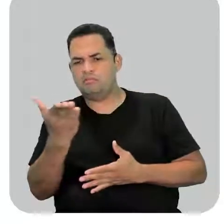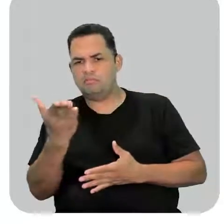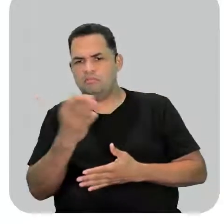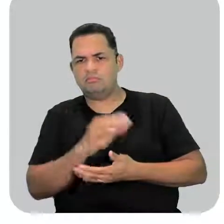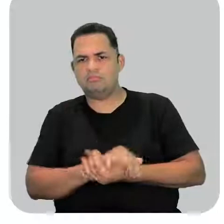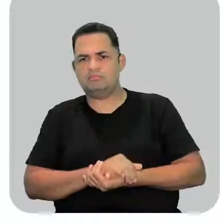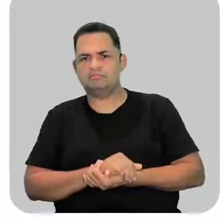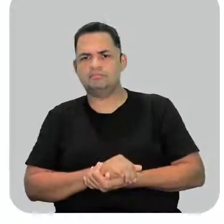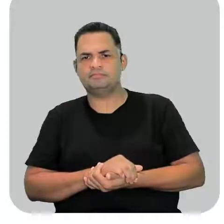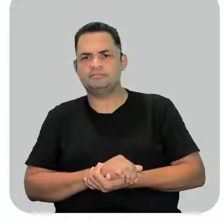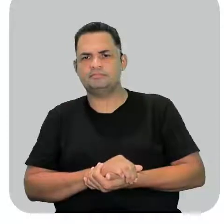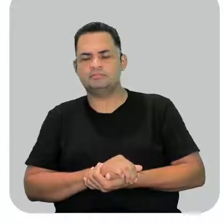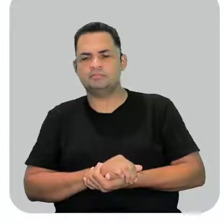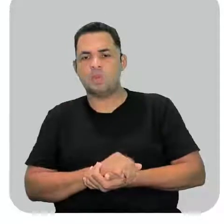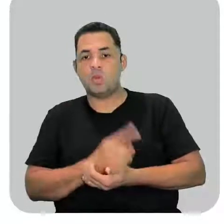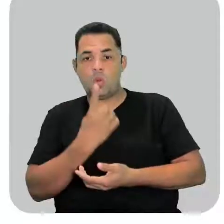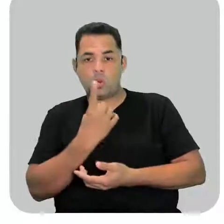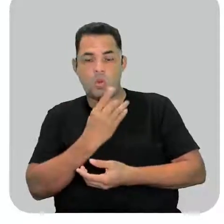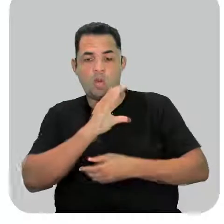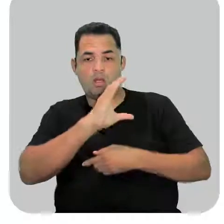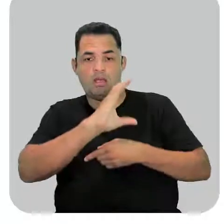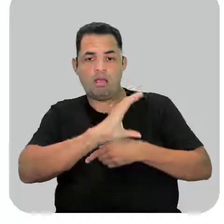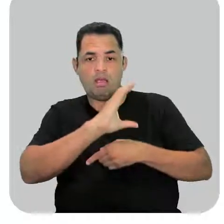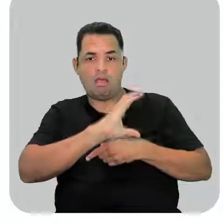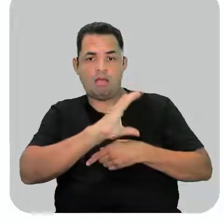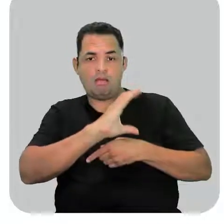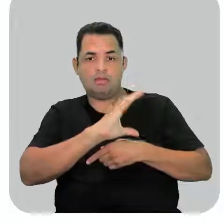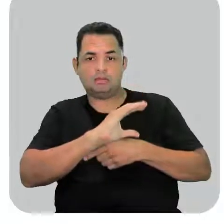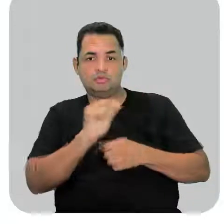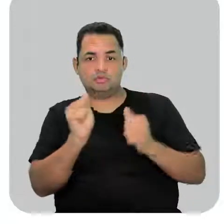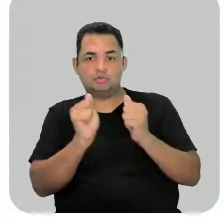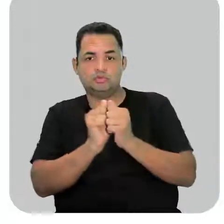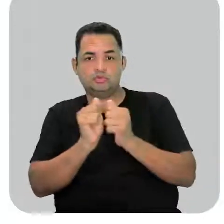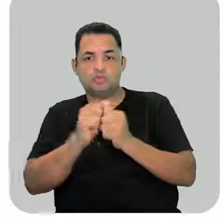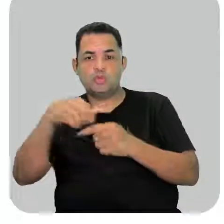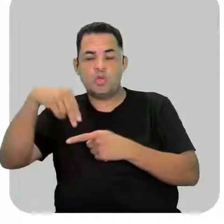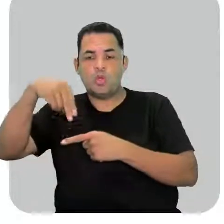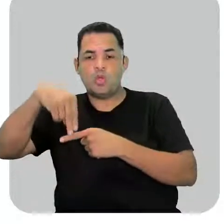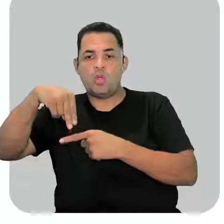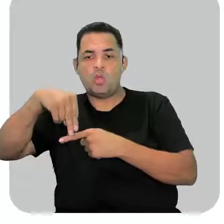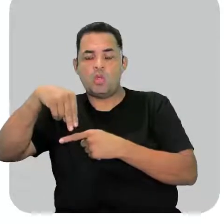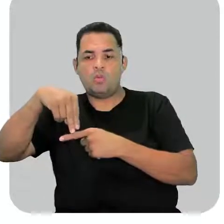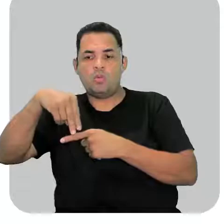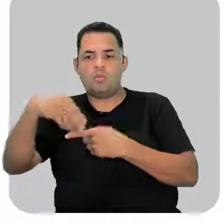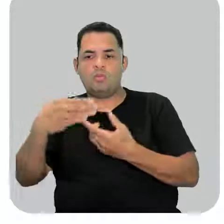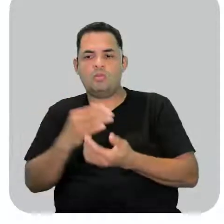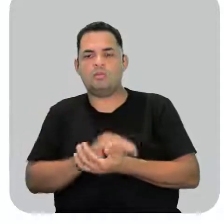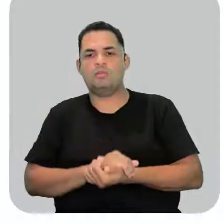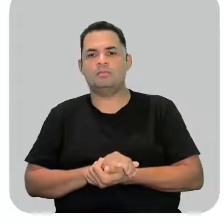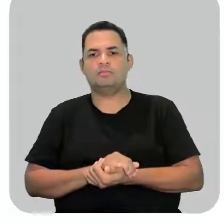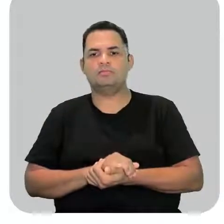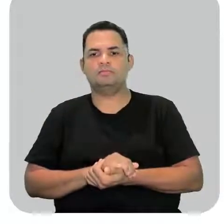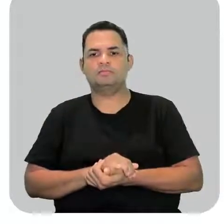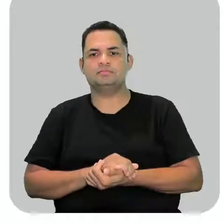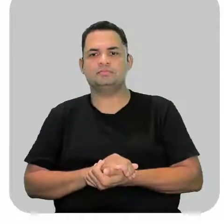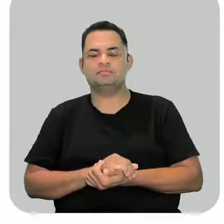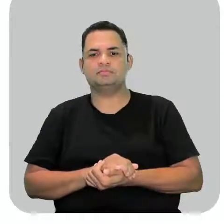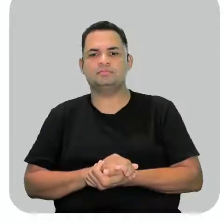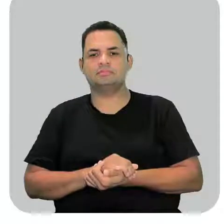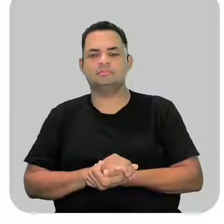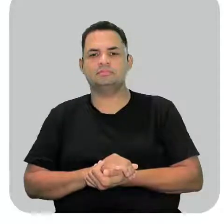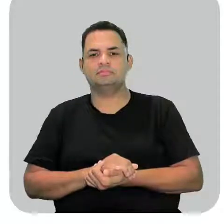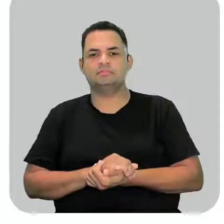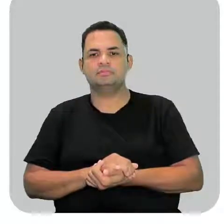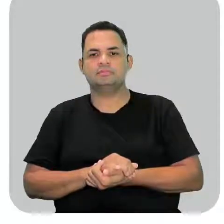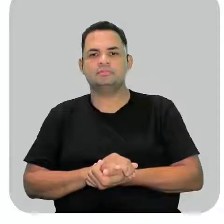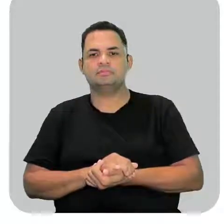Então, um desses carbonos já vai estar aqui, junto com o nitrogênio. Eu já sei que nitrogênio eu não vou usar mais.